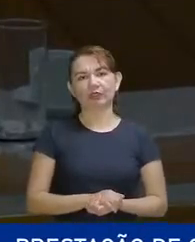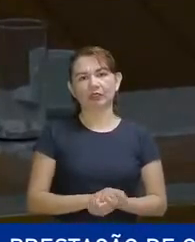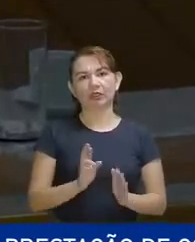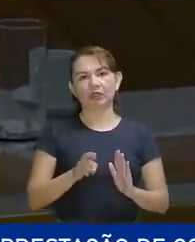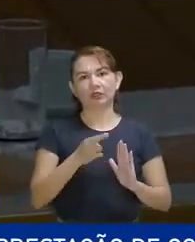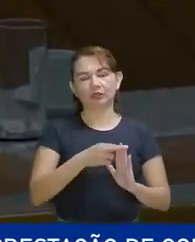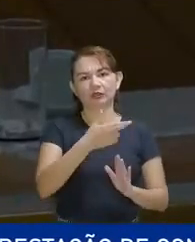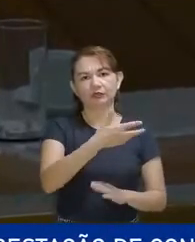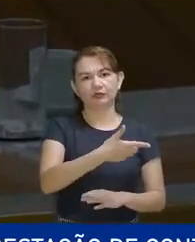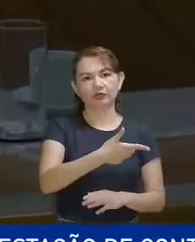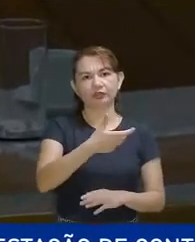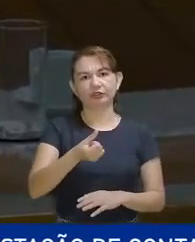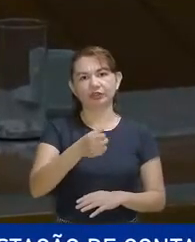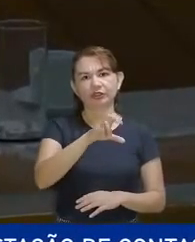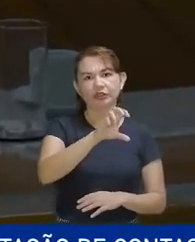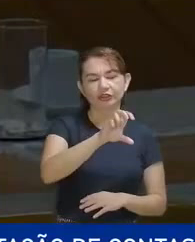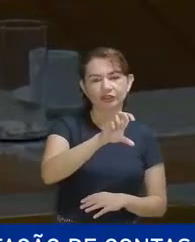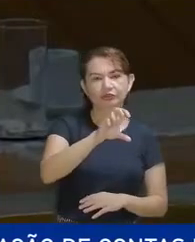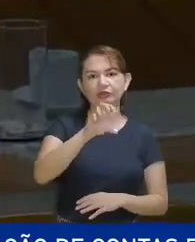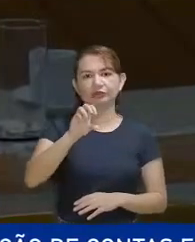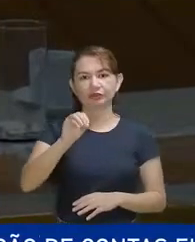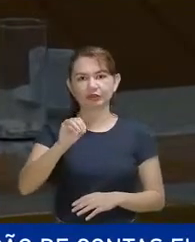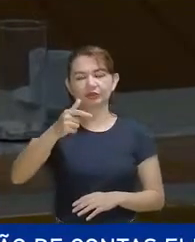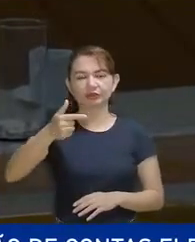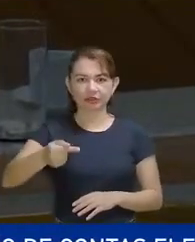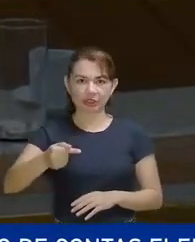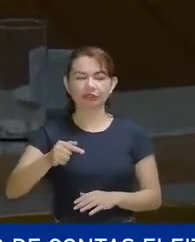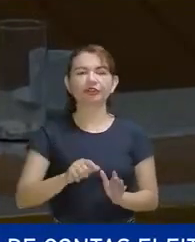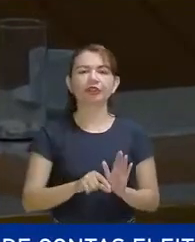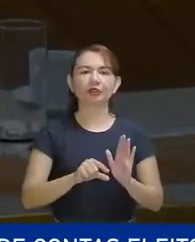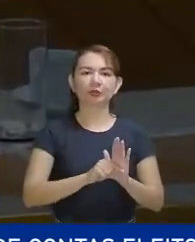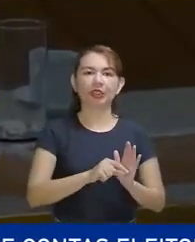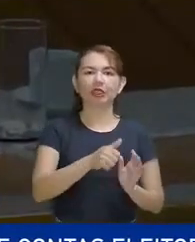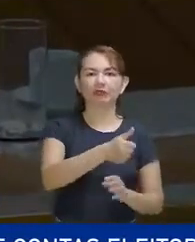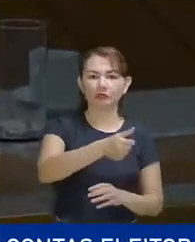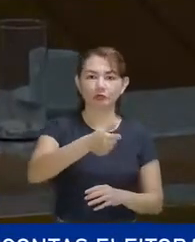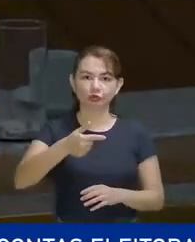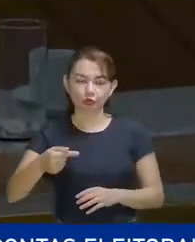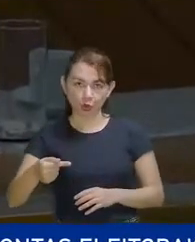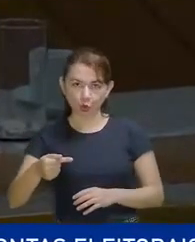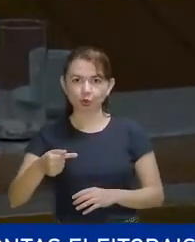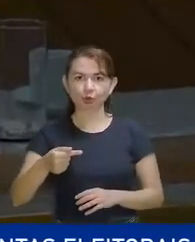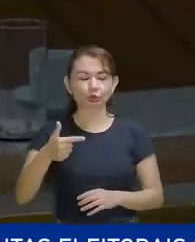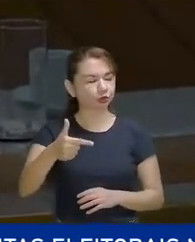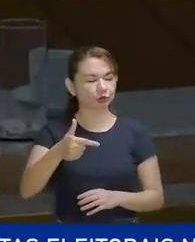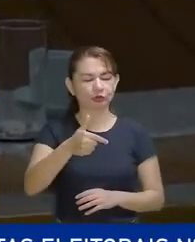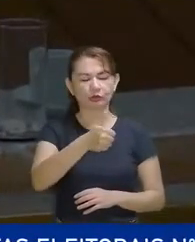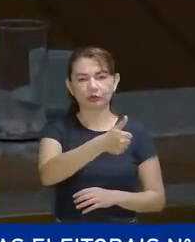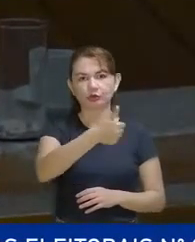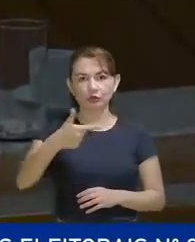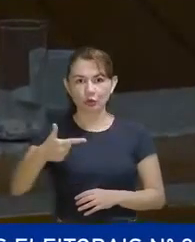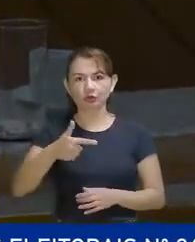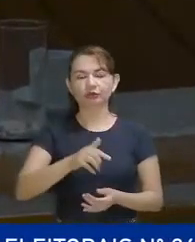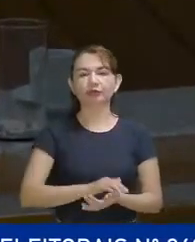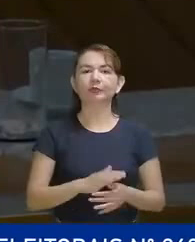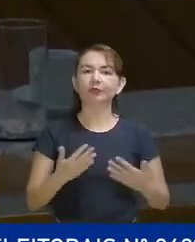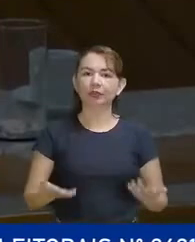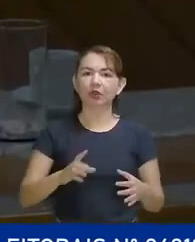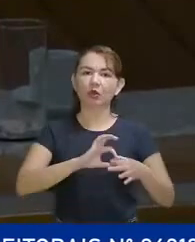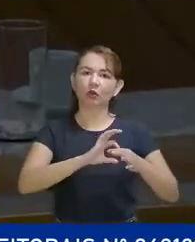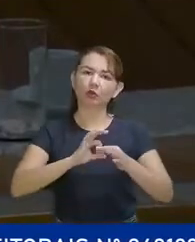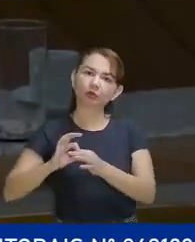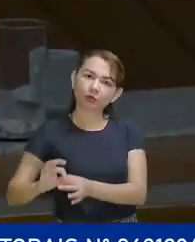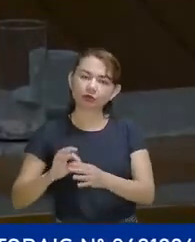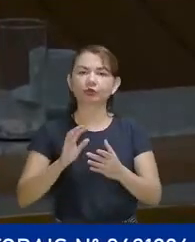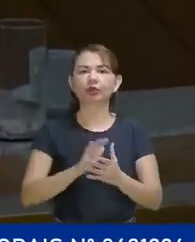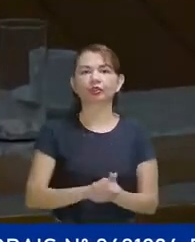26.507, artigo 35, parágrafo 12, essa referência a isso, mas contextualizando e dizendo por que no caso